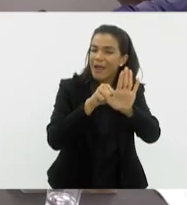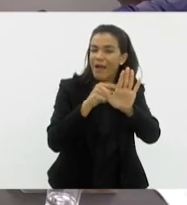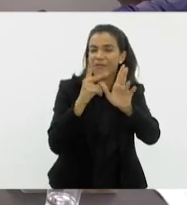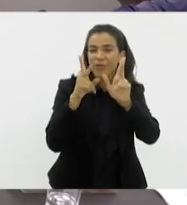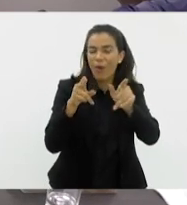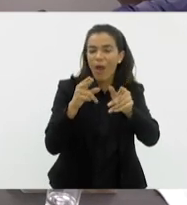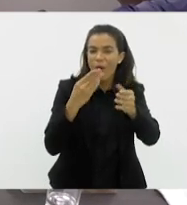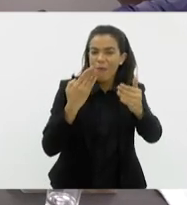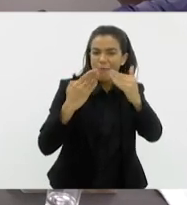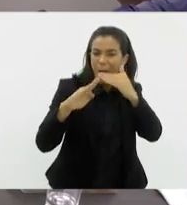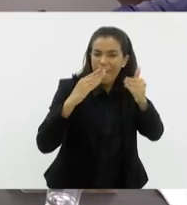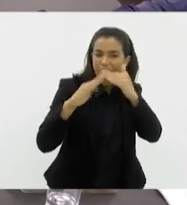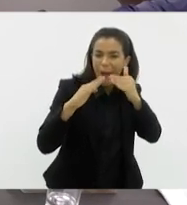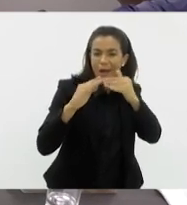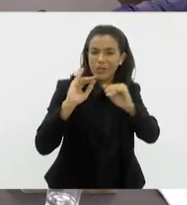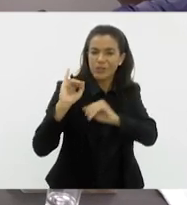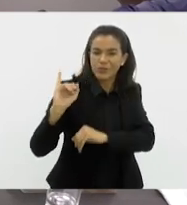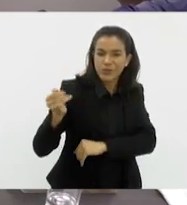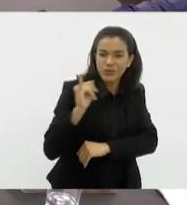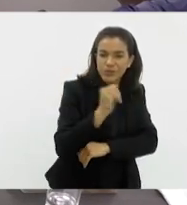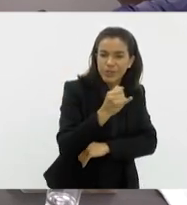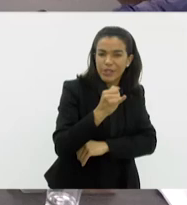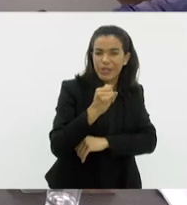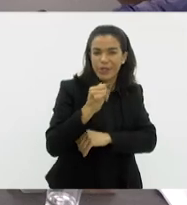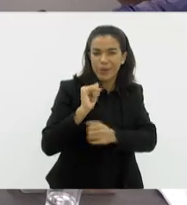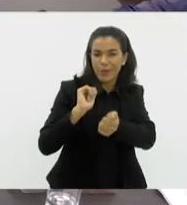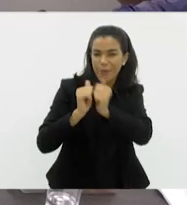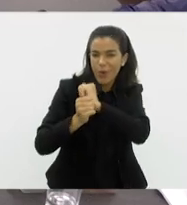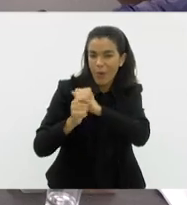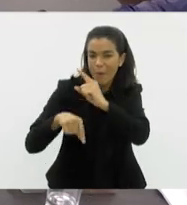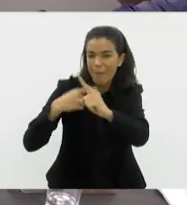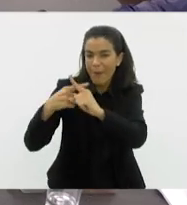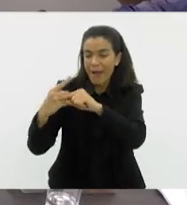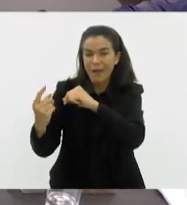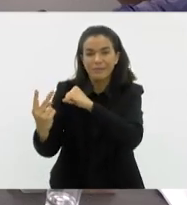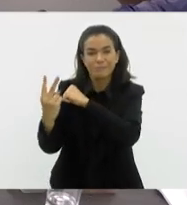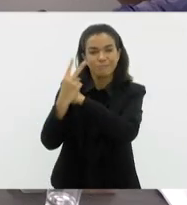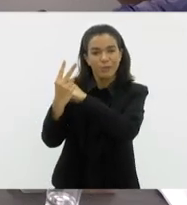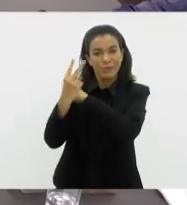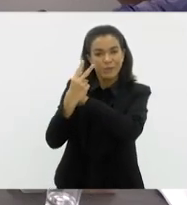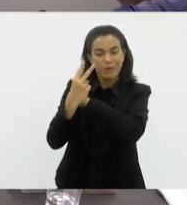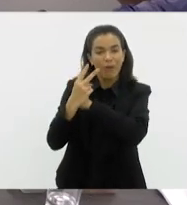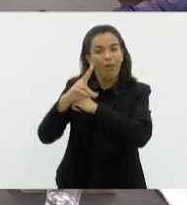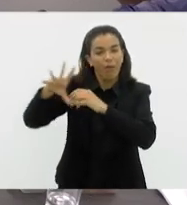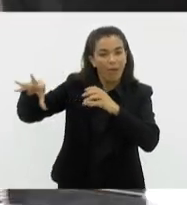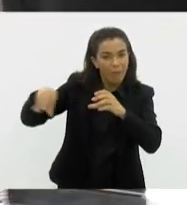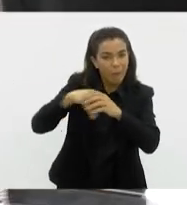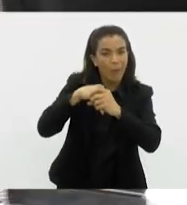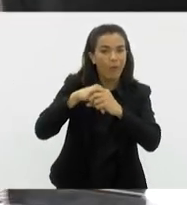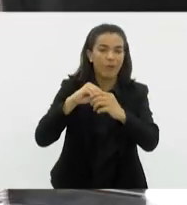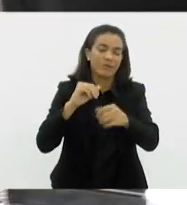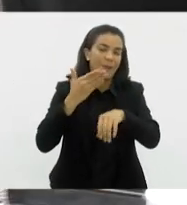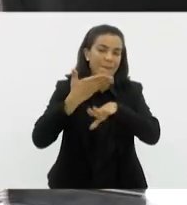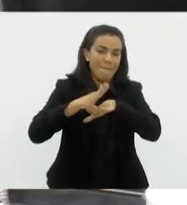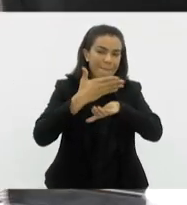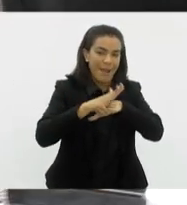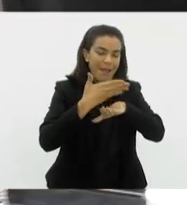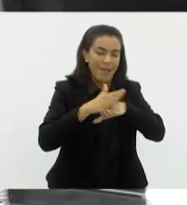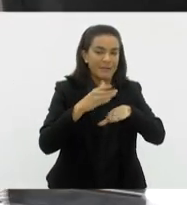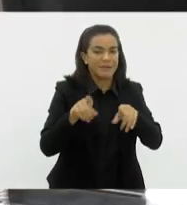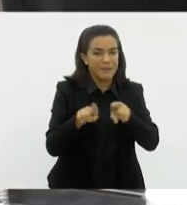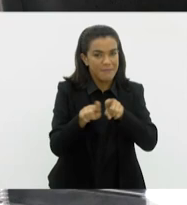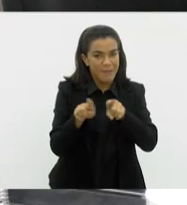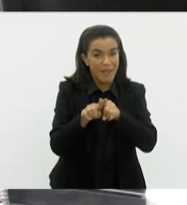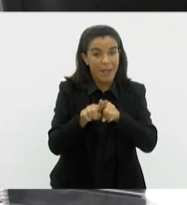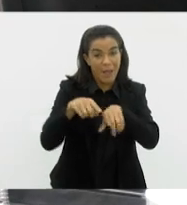marciais, jiu-jitsu desportivo e de defesa pessoal. É porque está englobado na prática a defesa pessoal também. Por